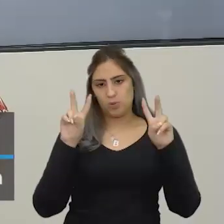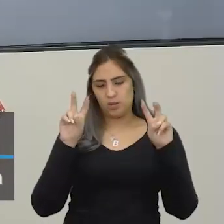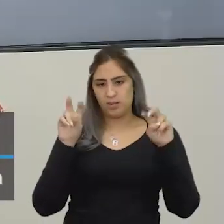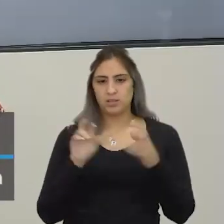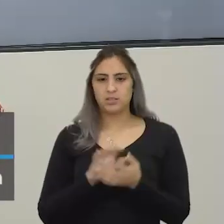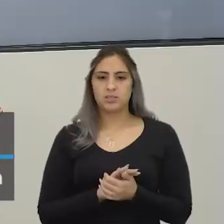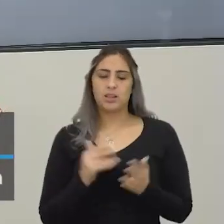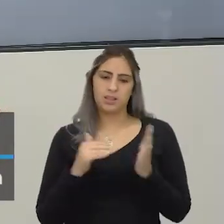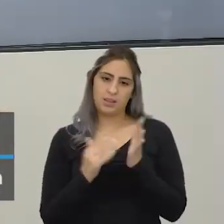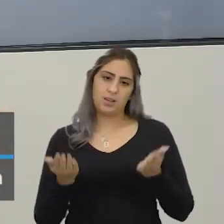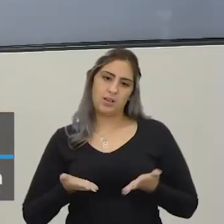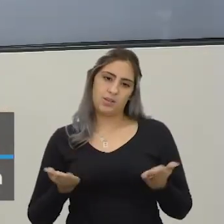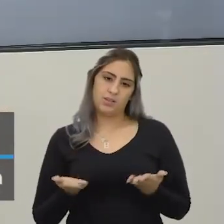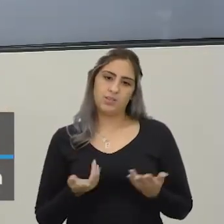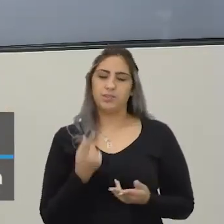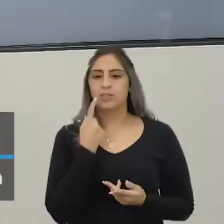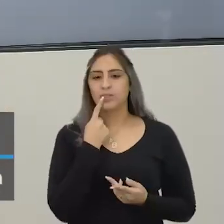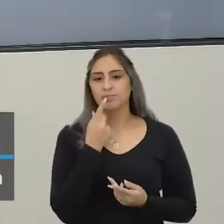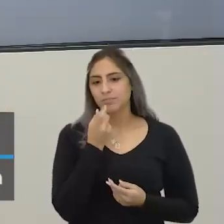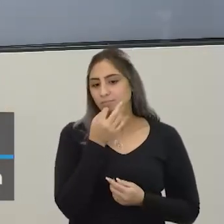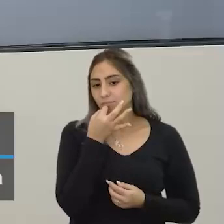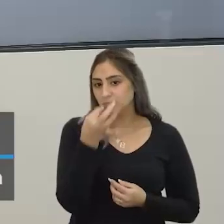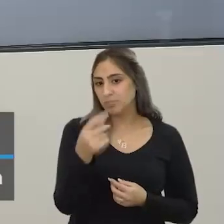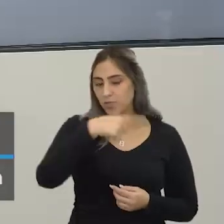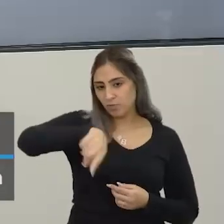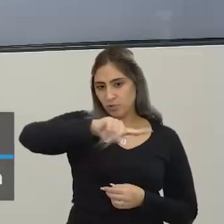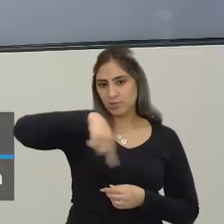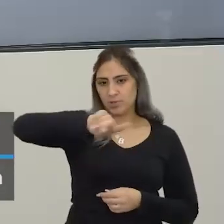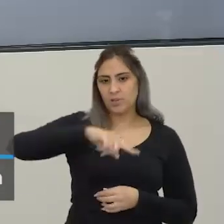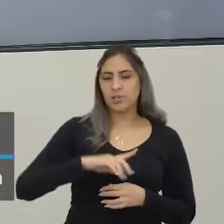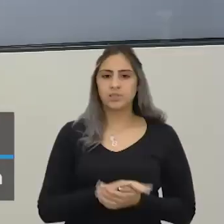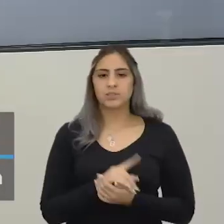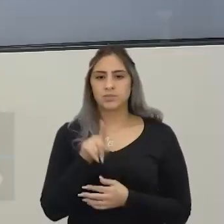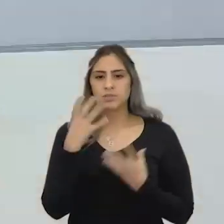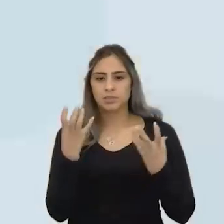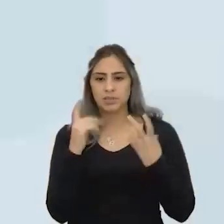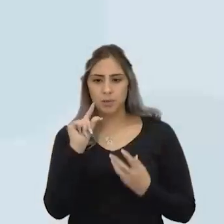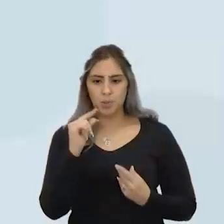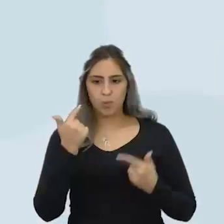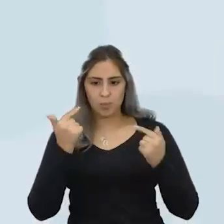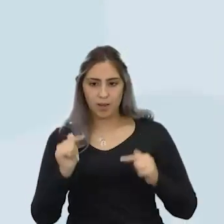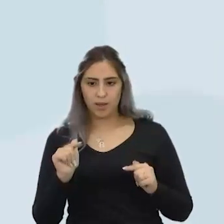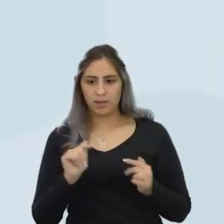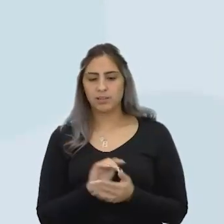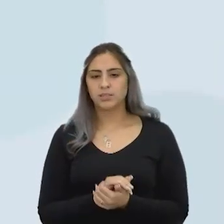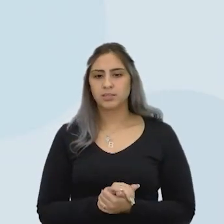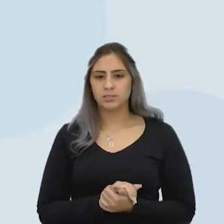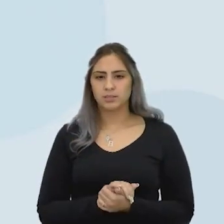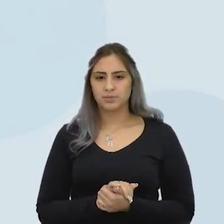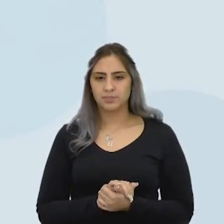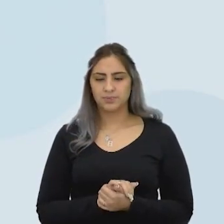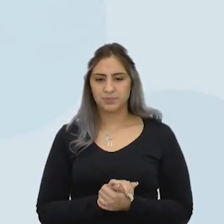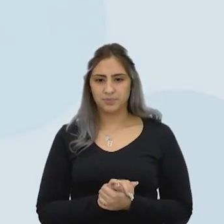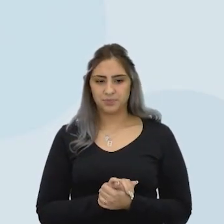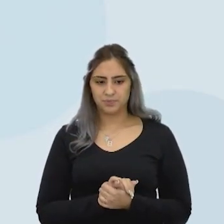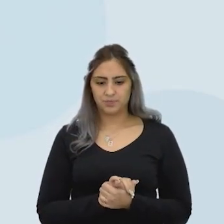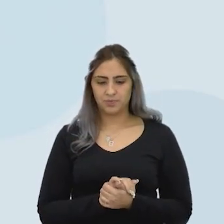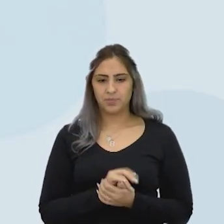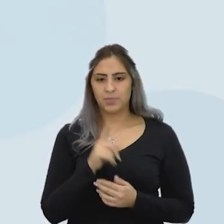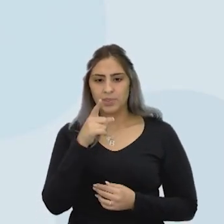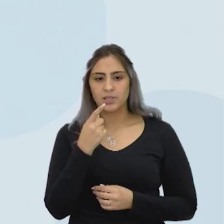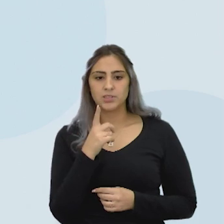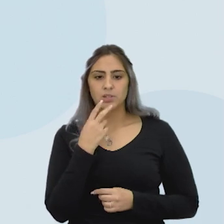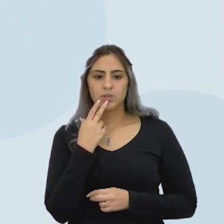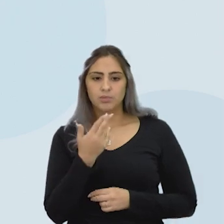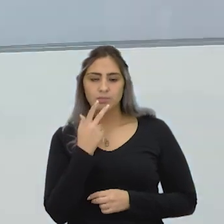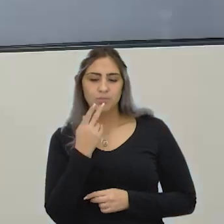viu até agora. Então fica aí a dica para vocês, se vocês quiserem entender um pouco mais, ficou ainda alguma dúvida, tá aí para vocês esse